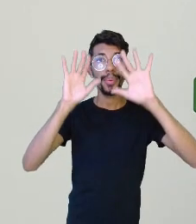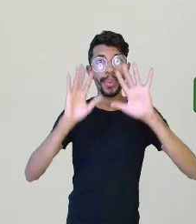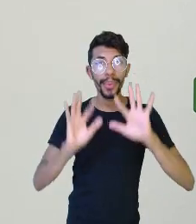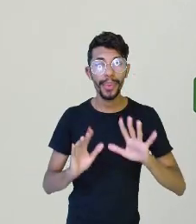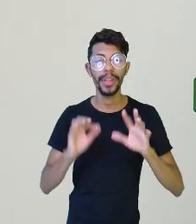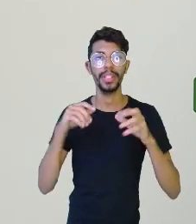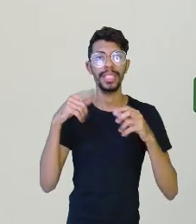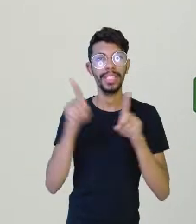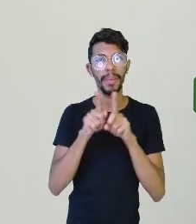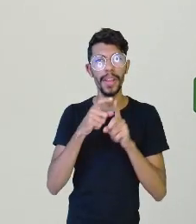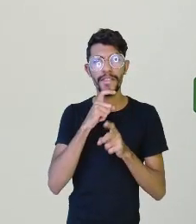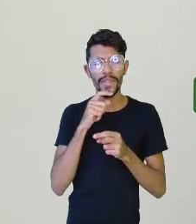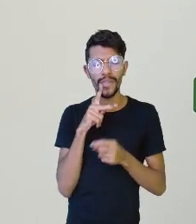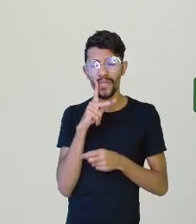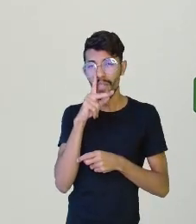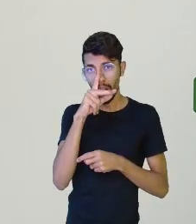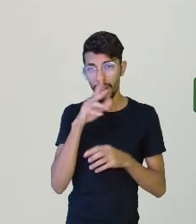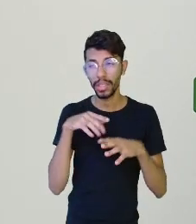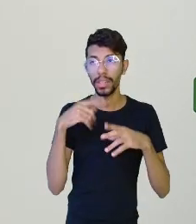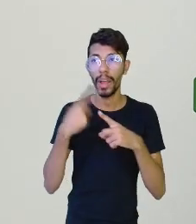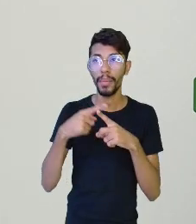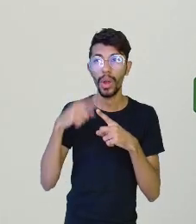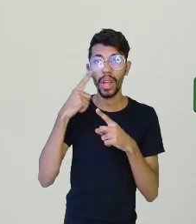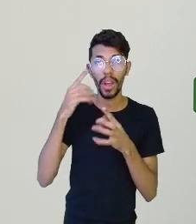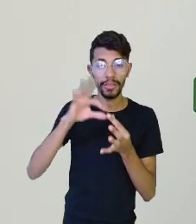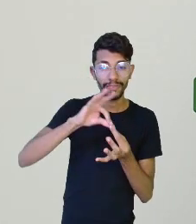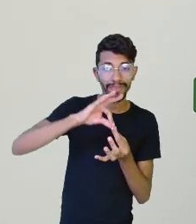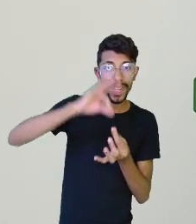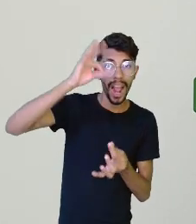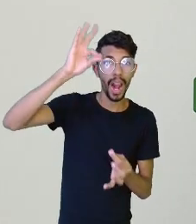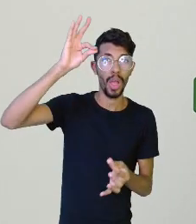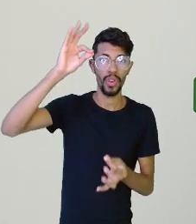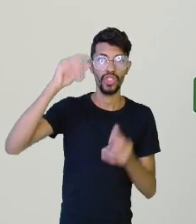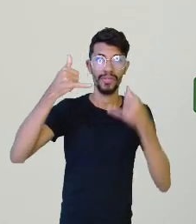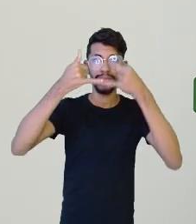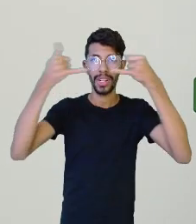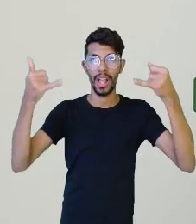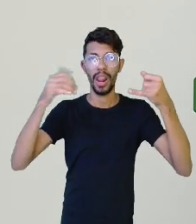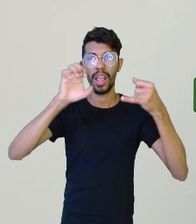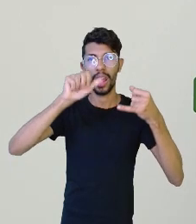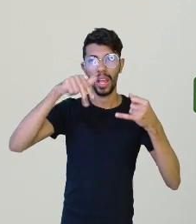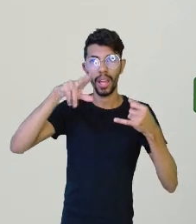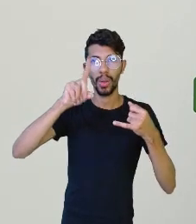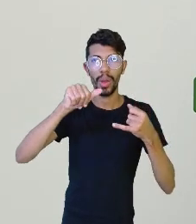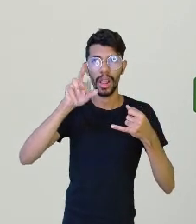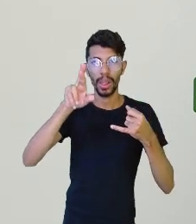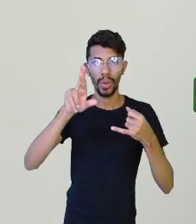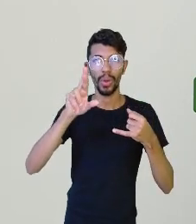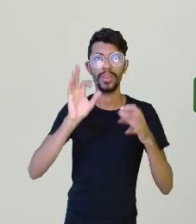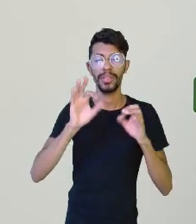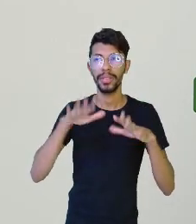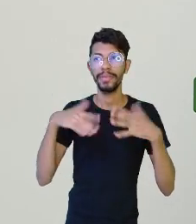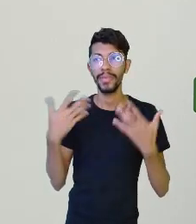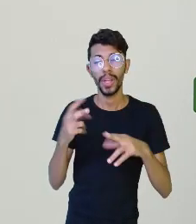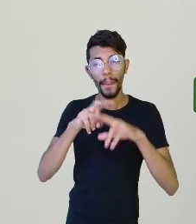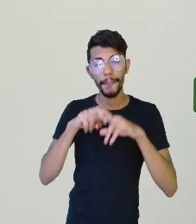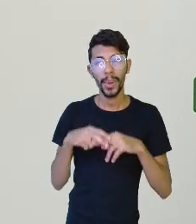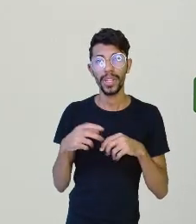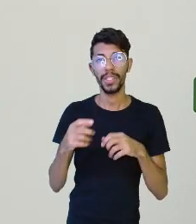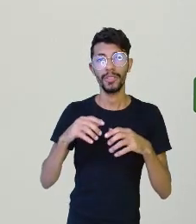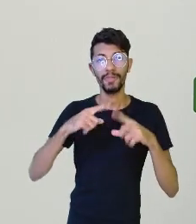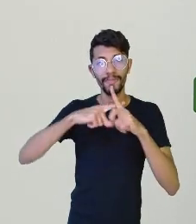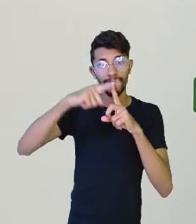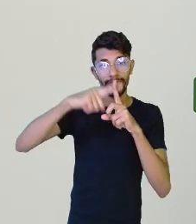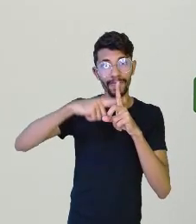mais longe a localidade está da linha do Equador, mais a temperatura vai tender a ser fria. Deu para entender isso